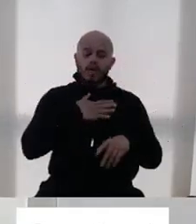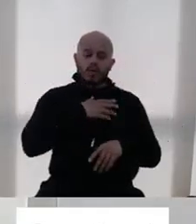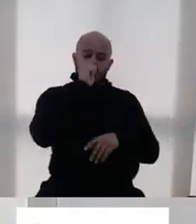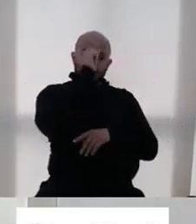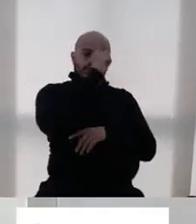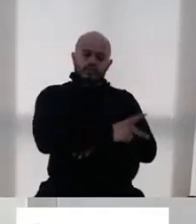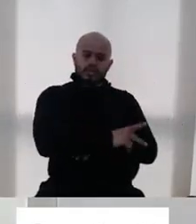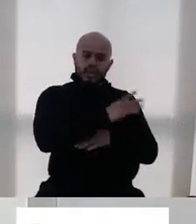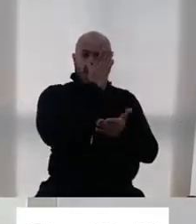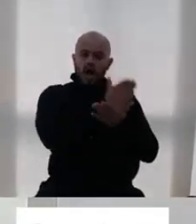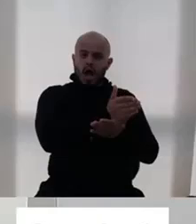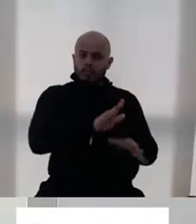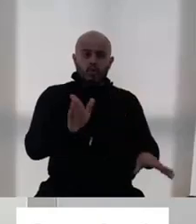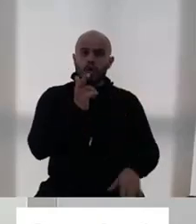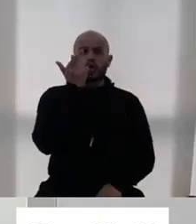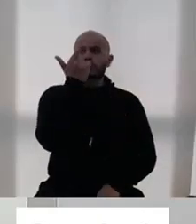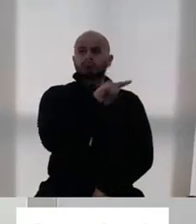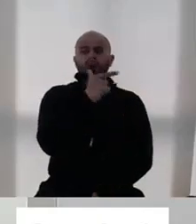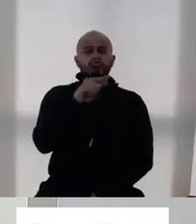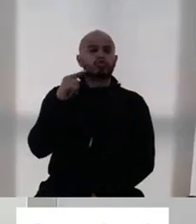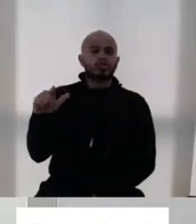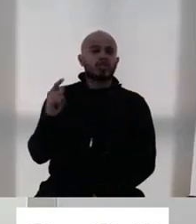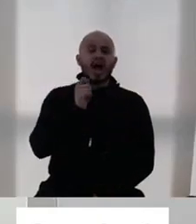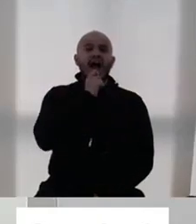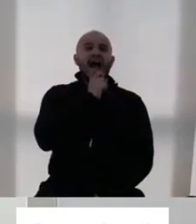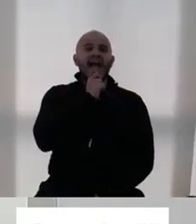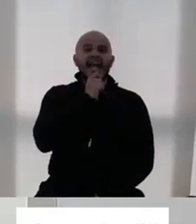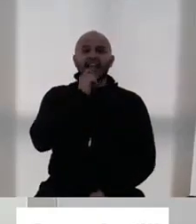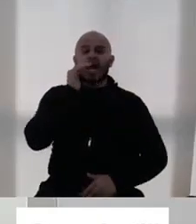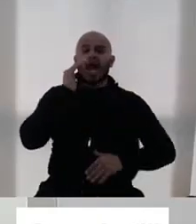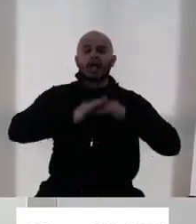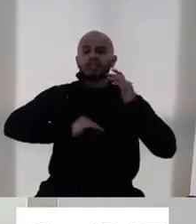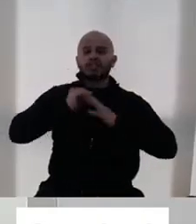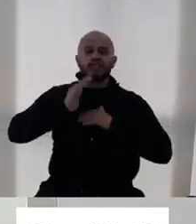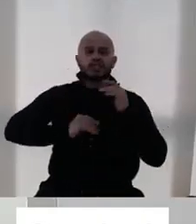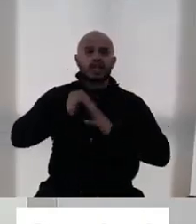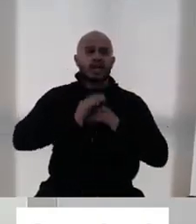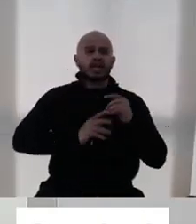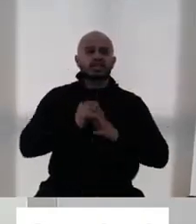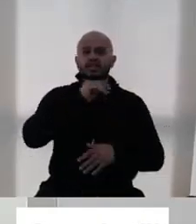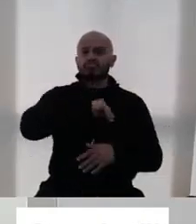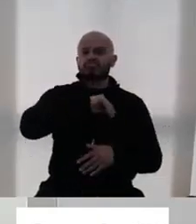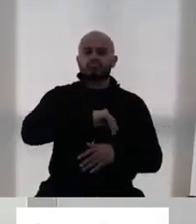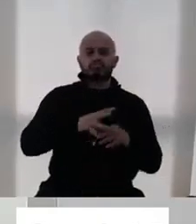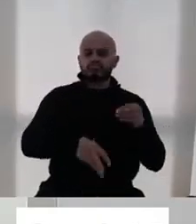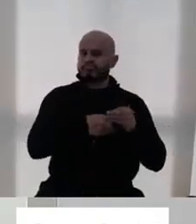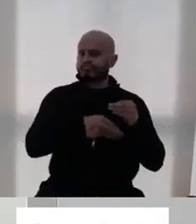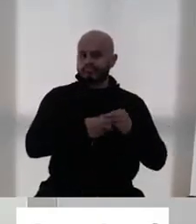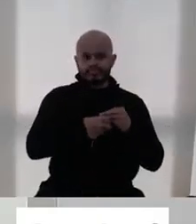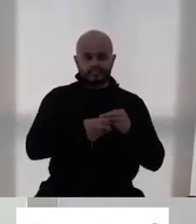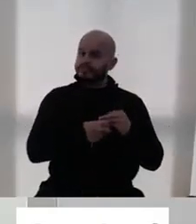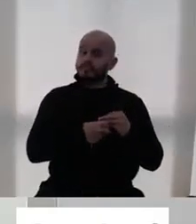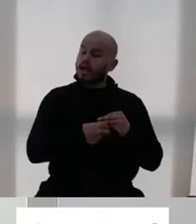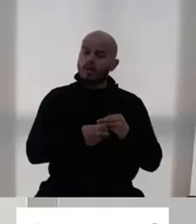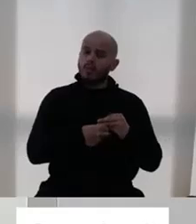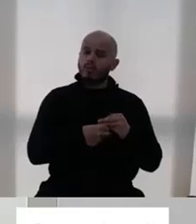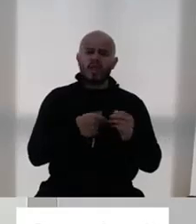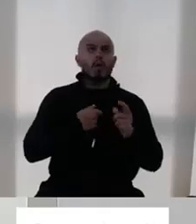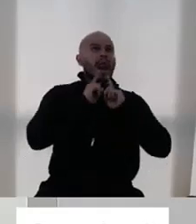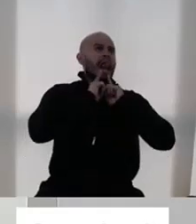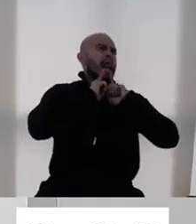nem atividades indenizadas. Não cheguei a receber por elas, não